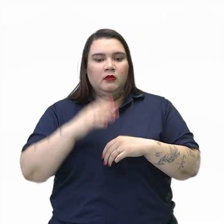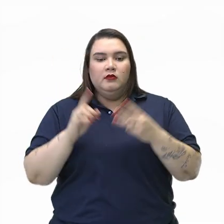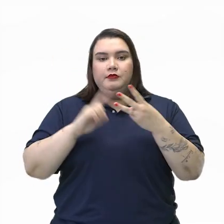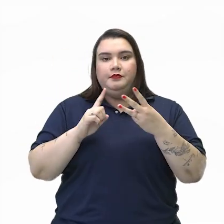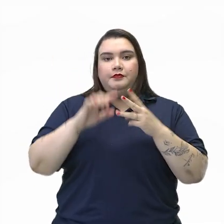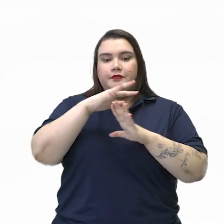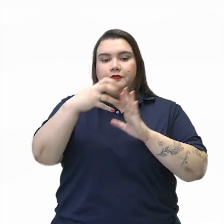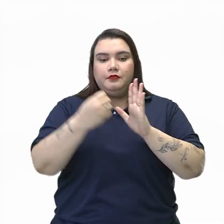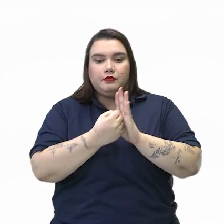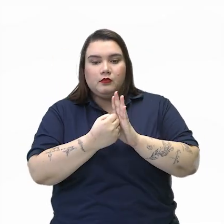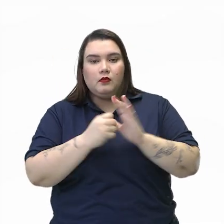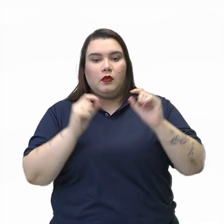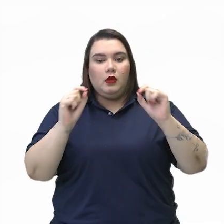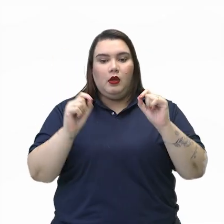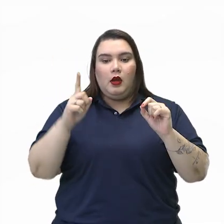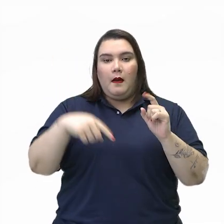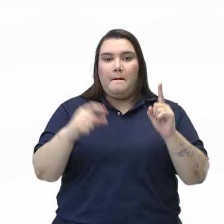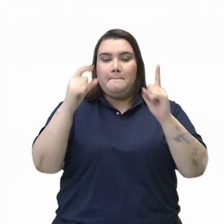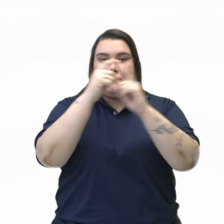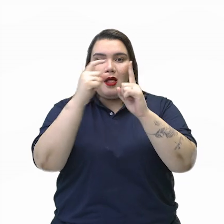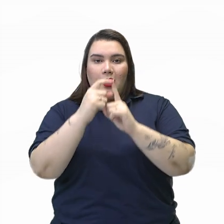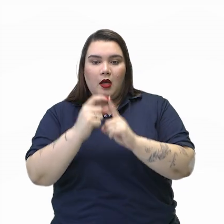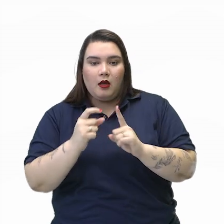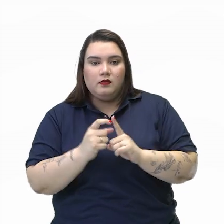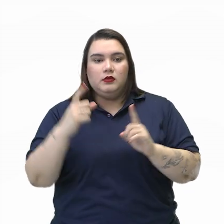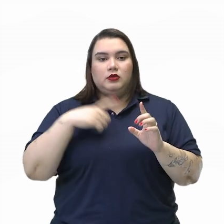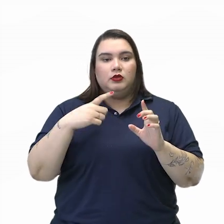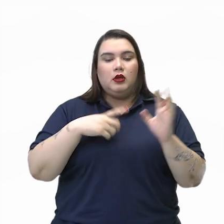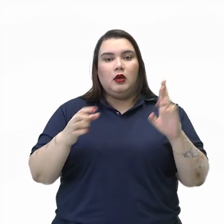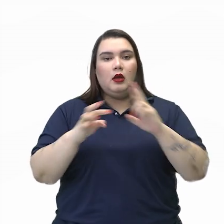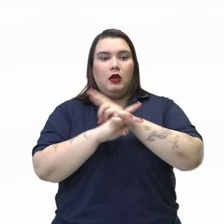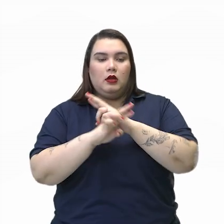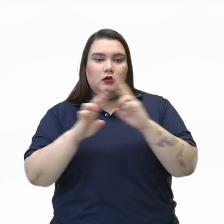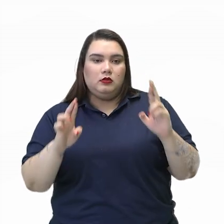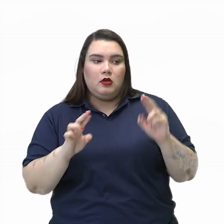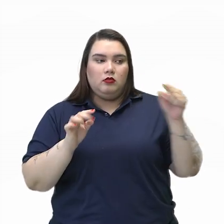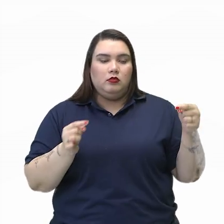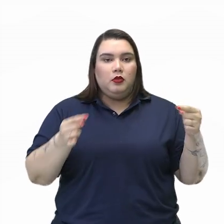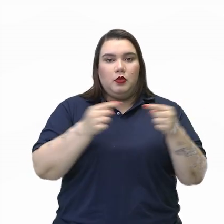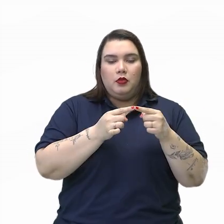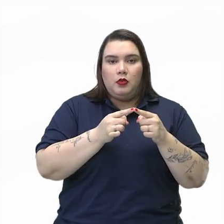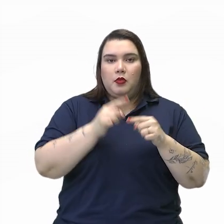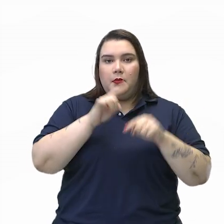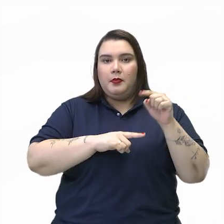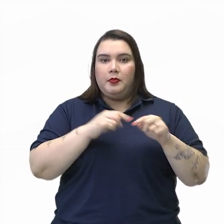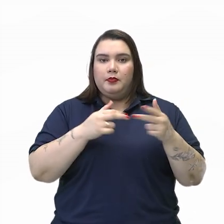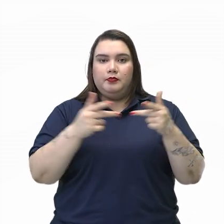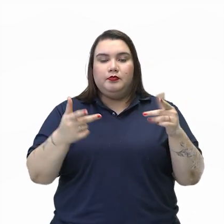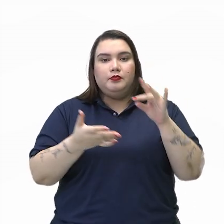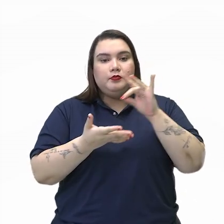símbolo vão ser aquelas palavras que dão correlação àquele objeto